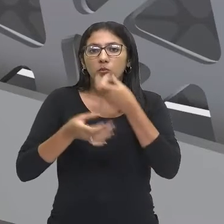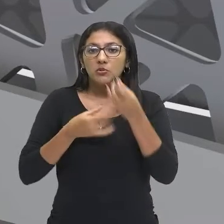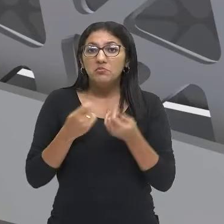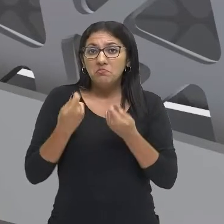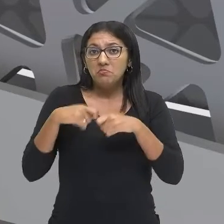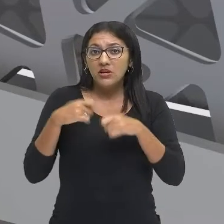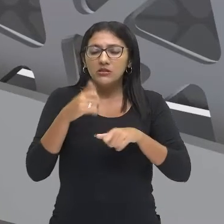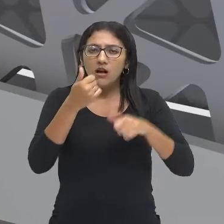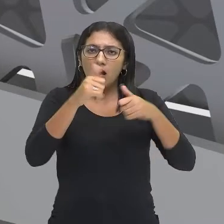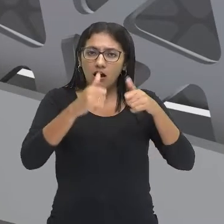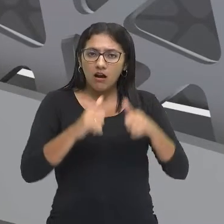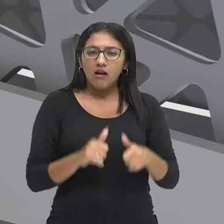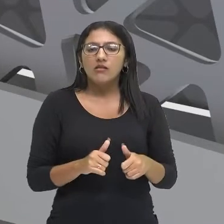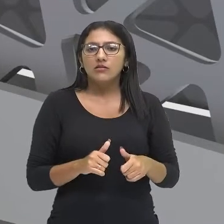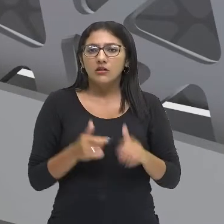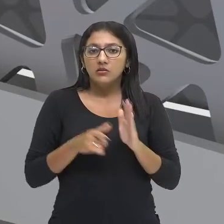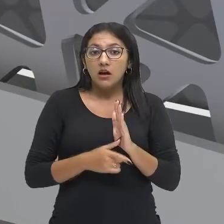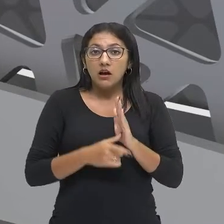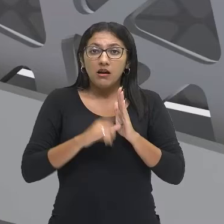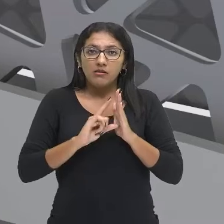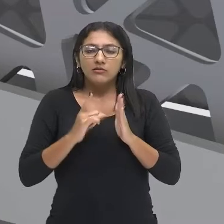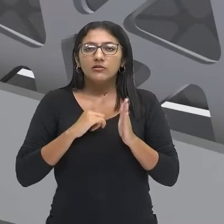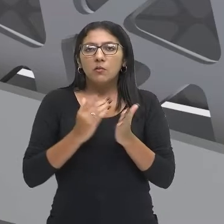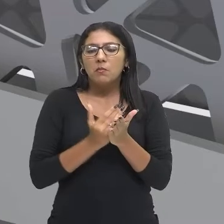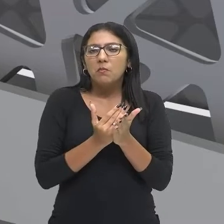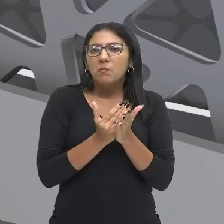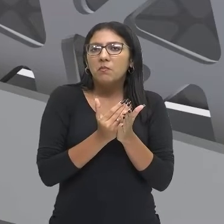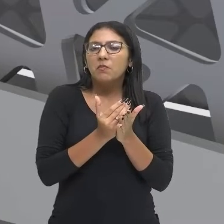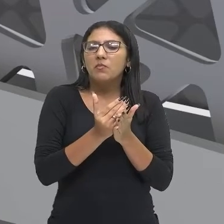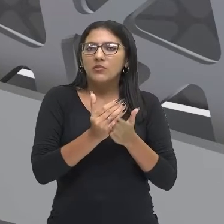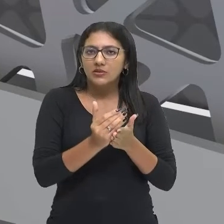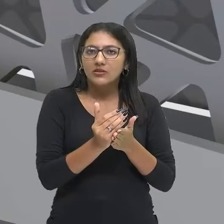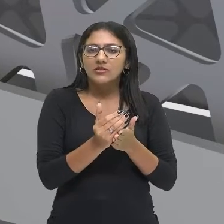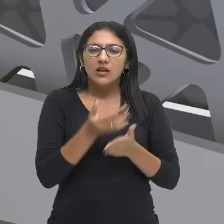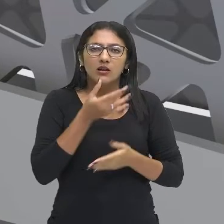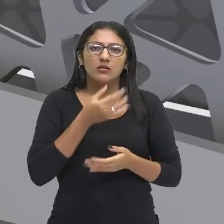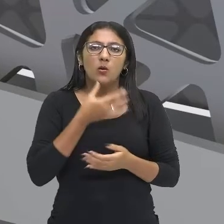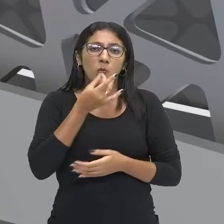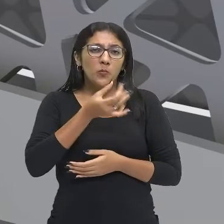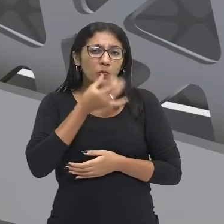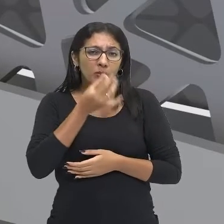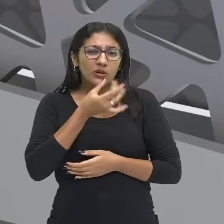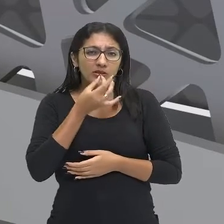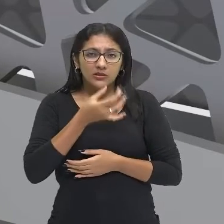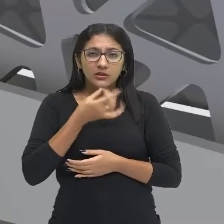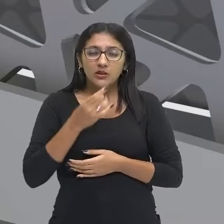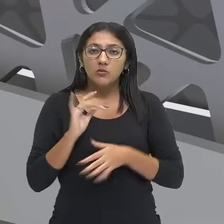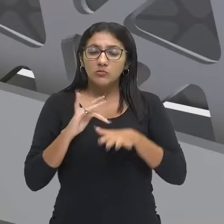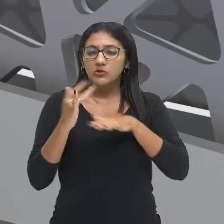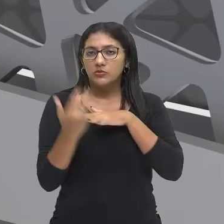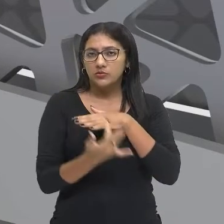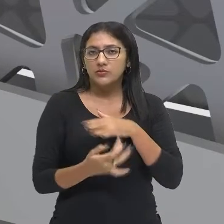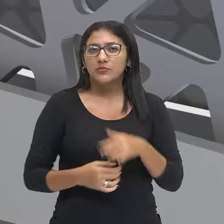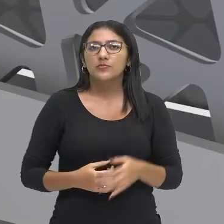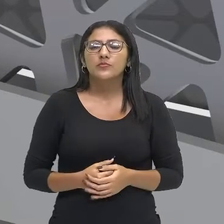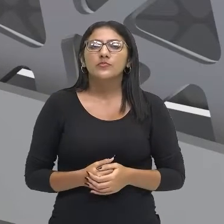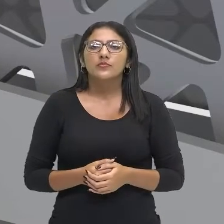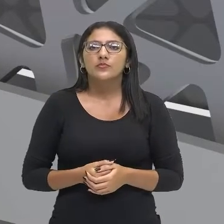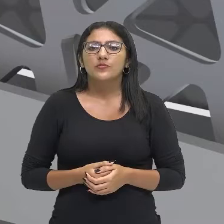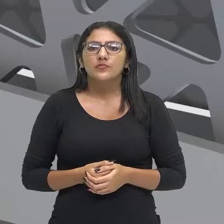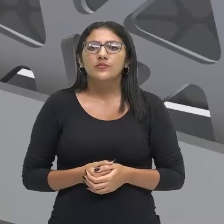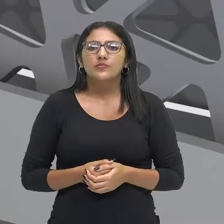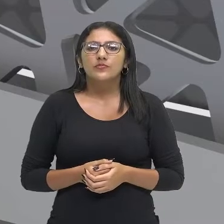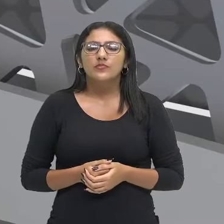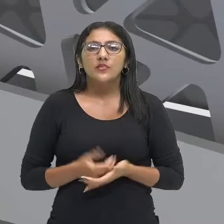ser analisados, tá? Antes de ter qualquer atitude drástica dentro da internet. Então